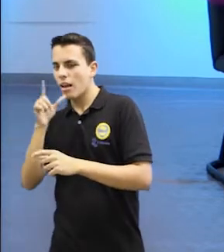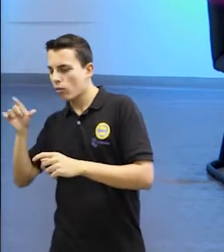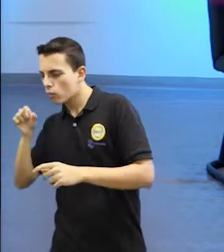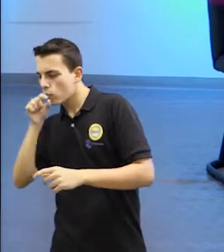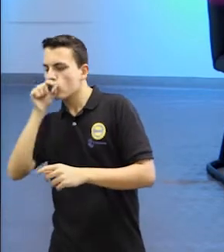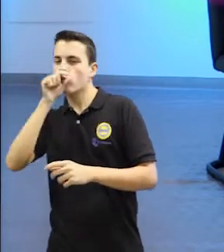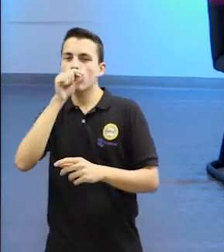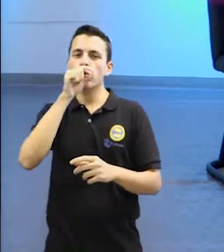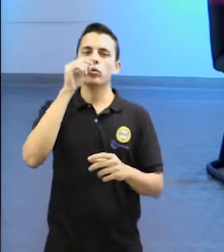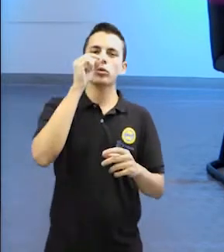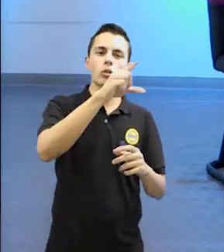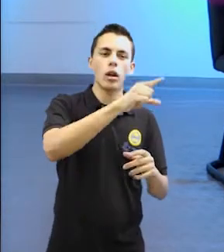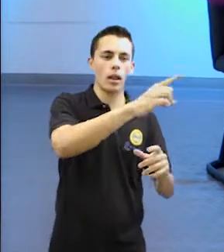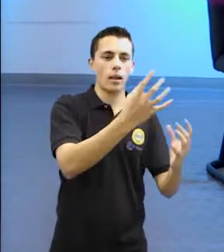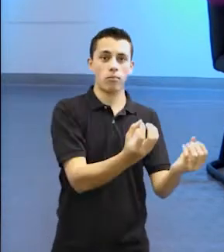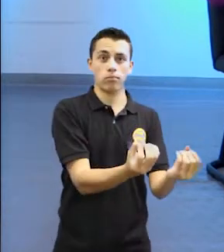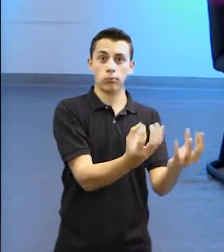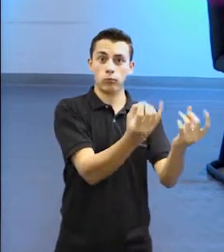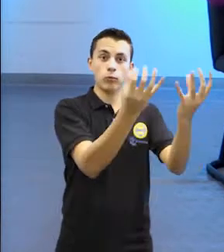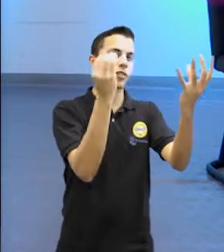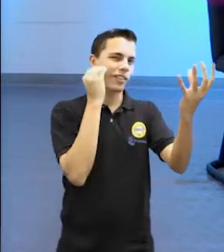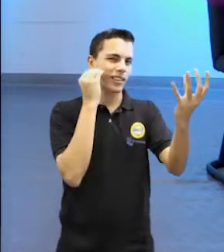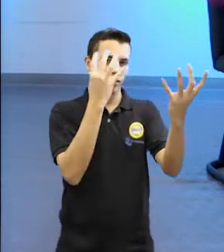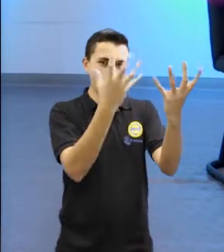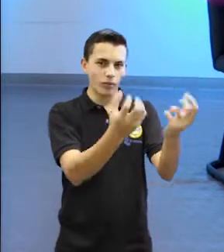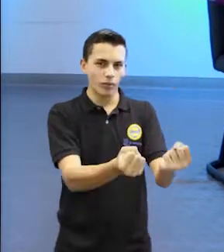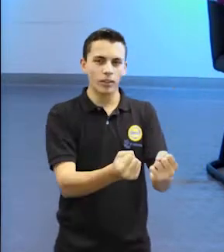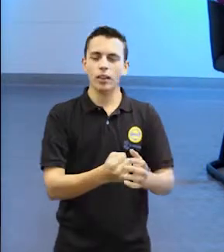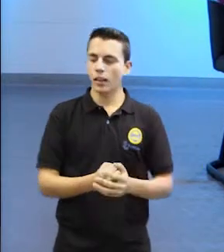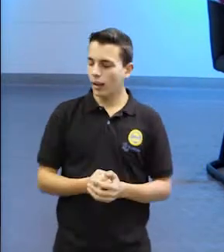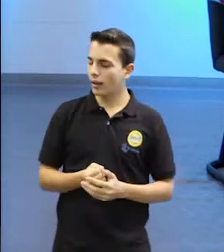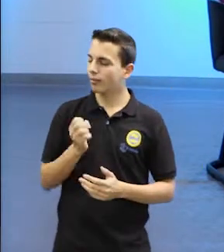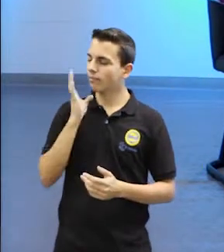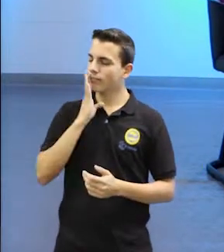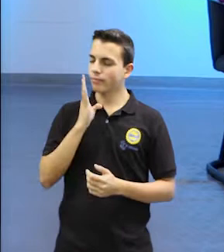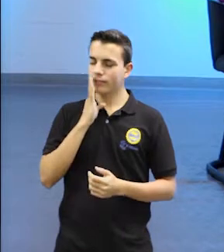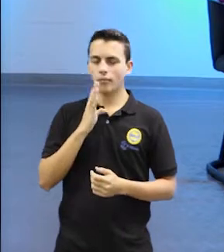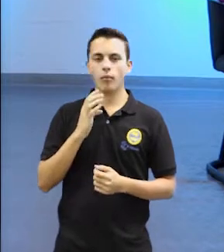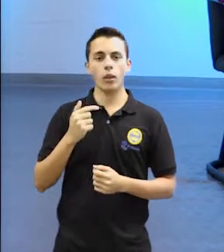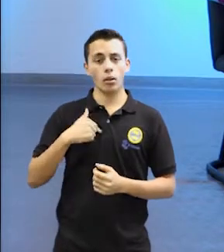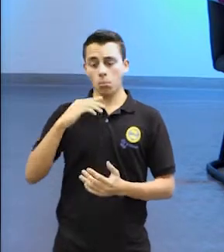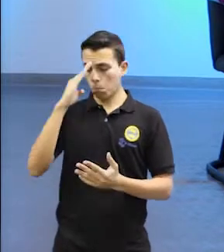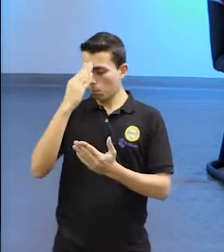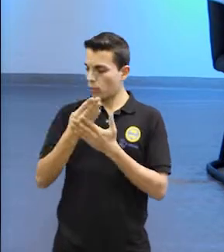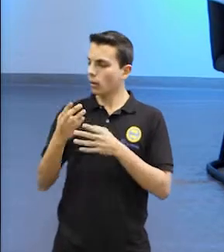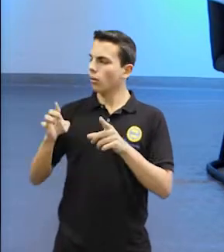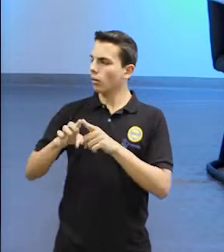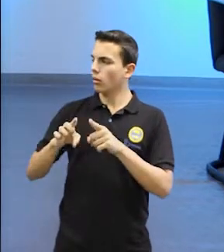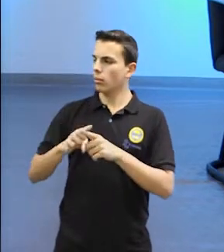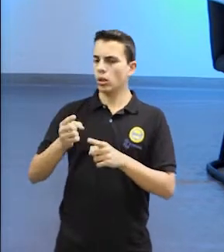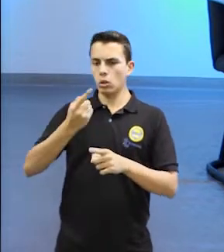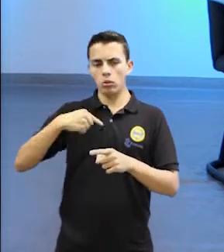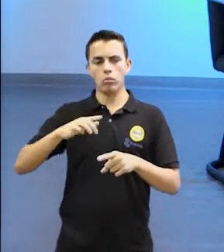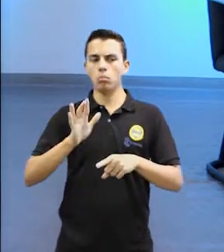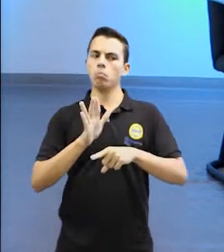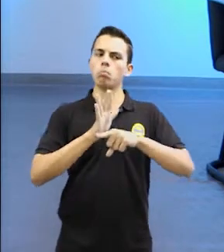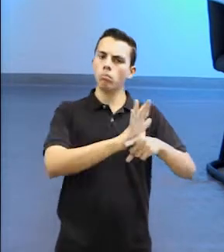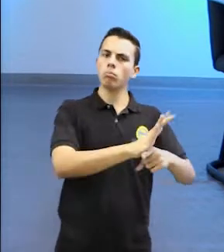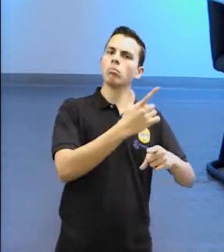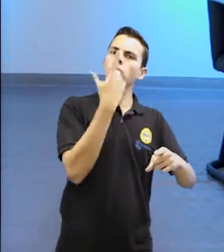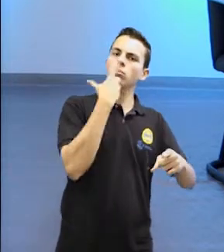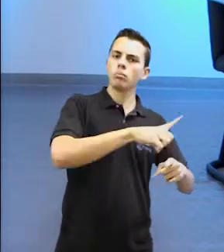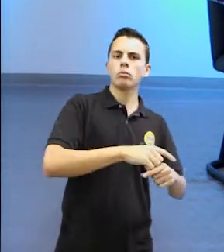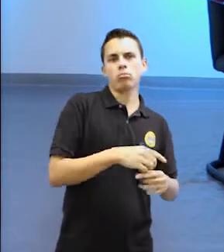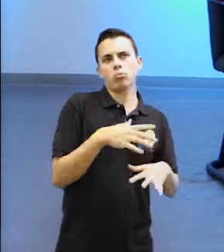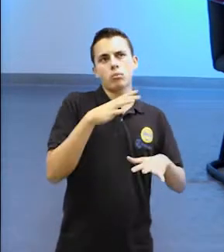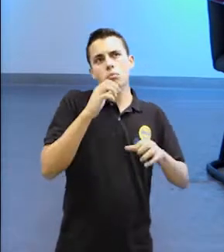biquinho. E levar aquela aguinha para o incêndio, né? Eu também acredito nisso, que nós podemos fazer a diferença nas mínimas coisas. E,